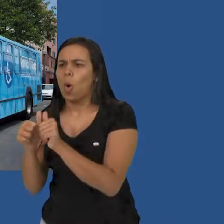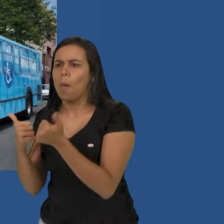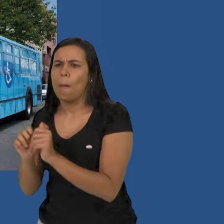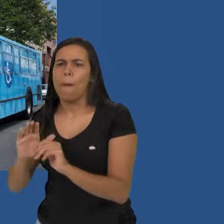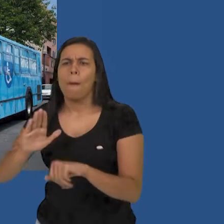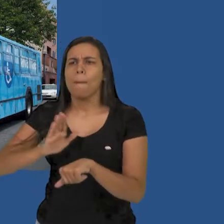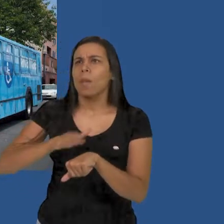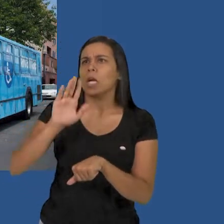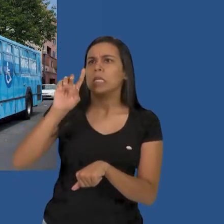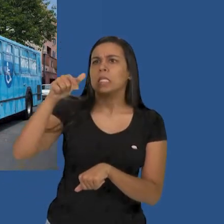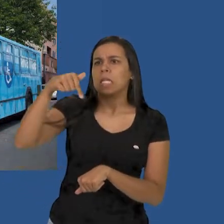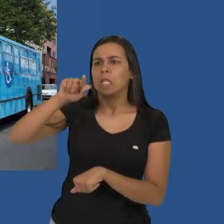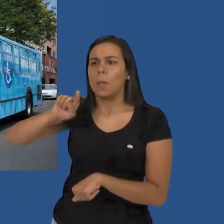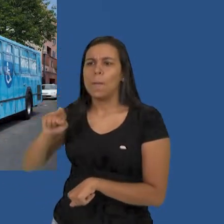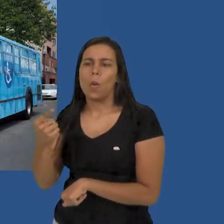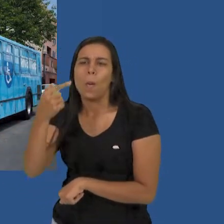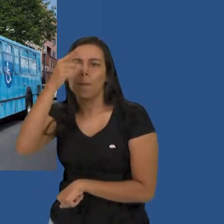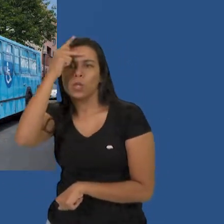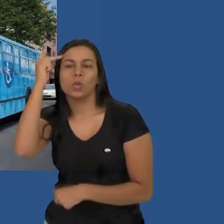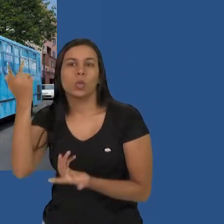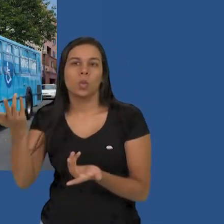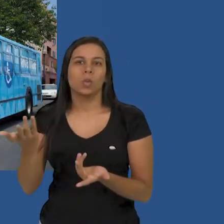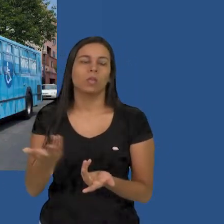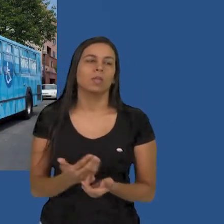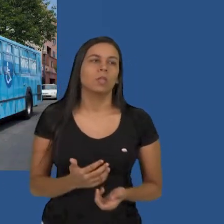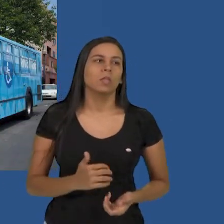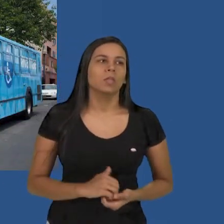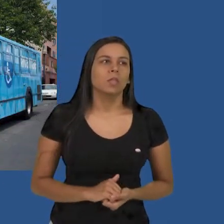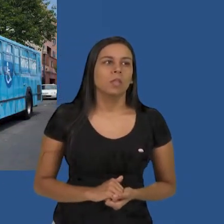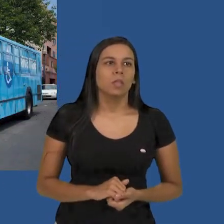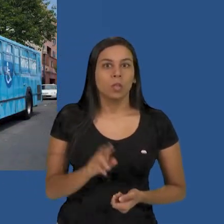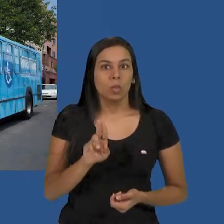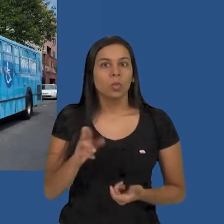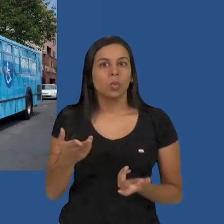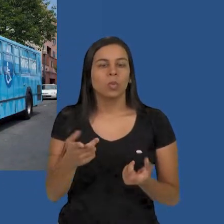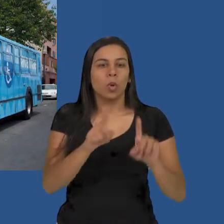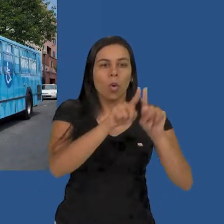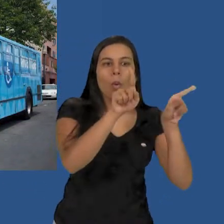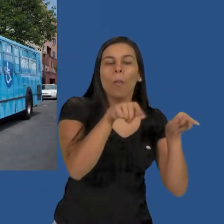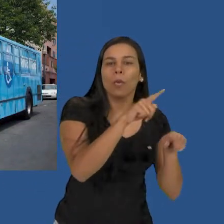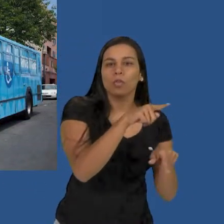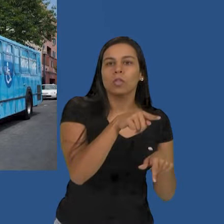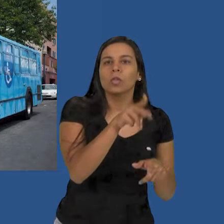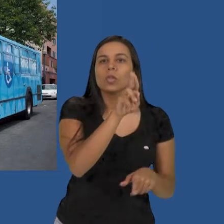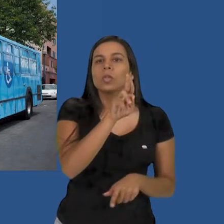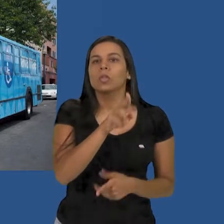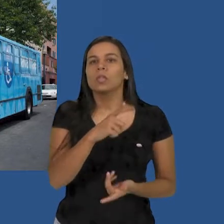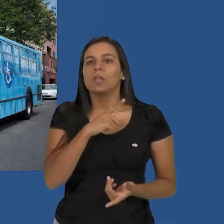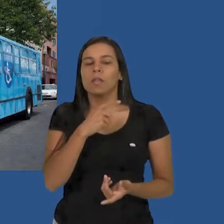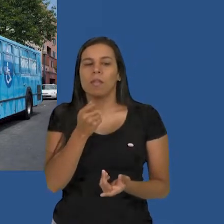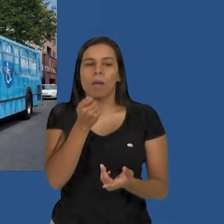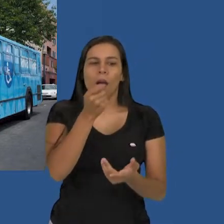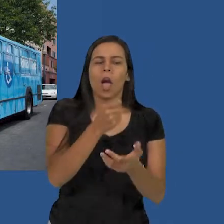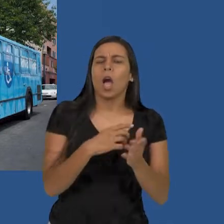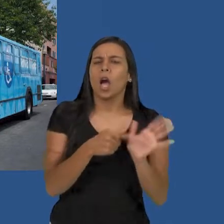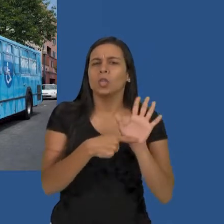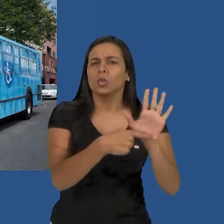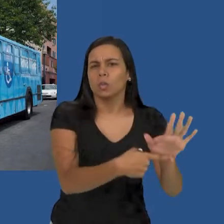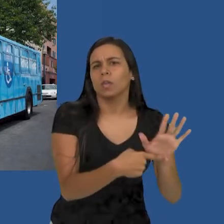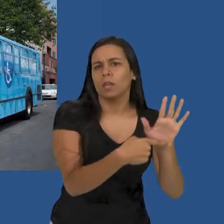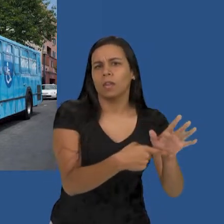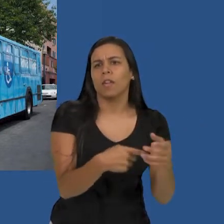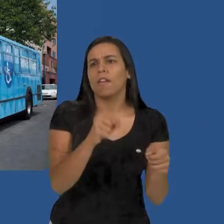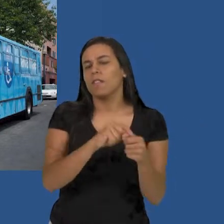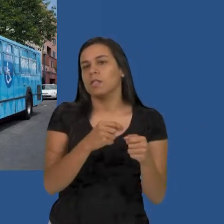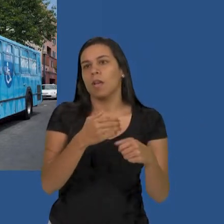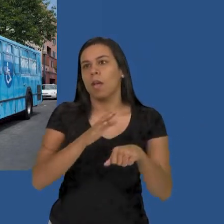mil pessoas atendidas, esse texto está um pouco defasado. E esse projeto existe, essas vaquinhas online, quem quiser ajudar, para ela fazendo mais ônibus. Que é, qual é a ideia dela? Ela